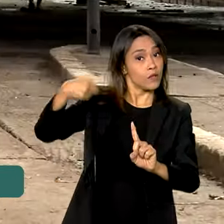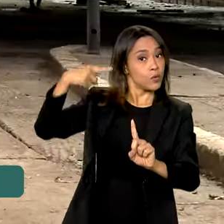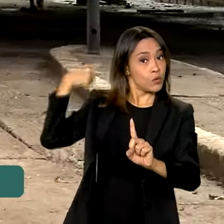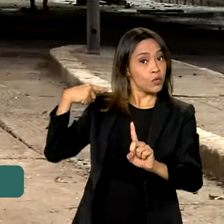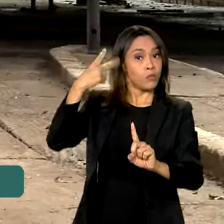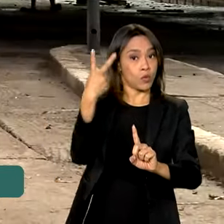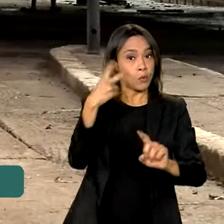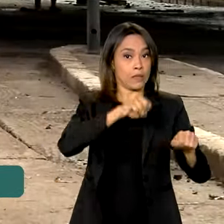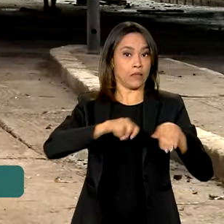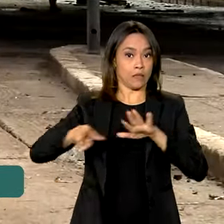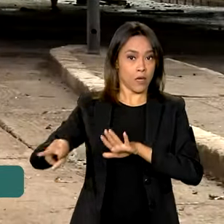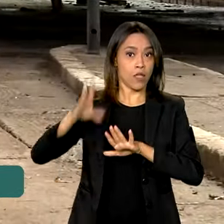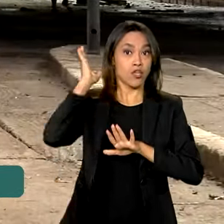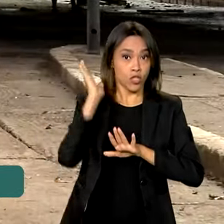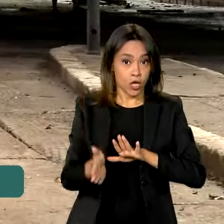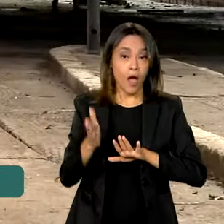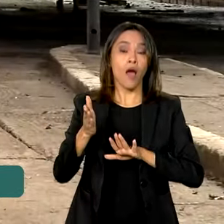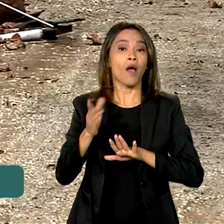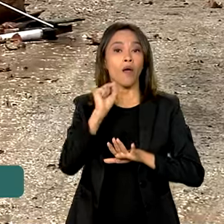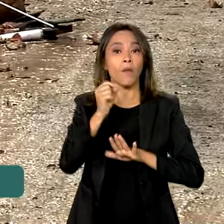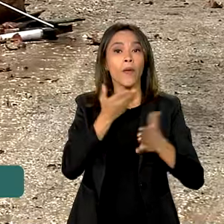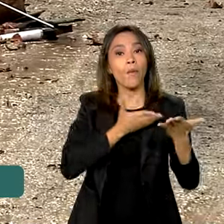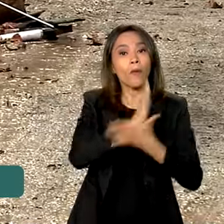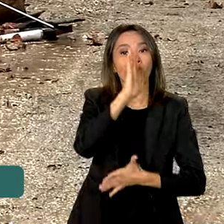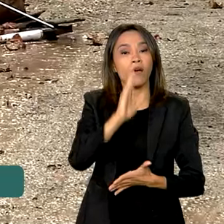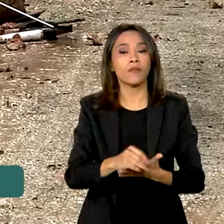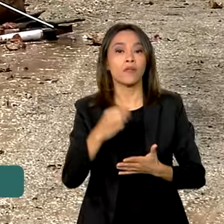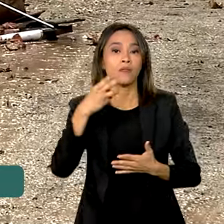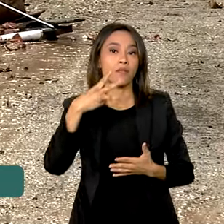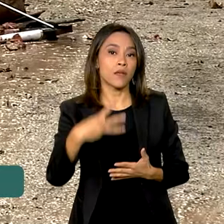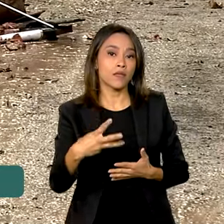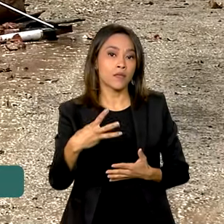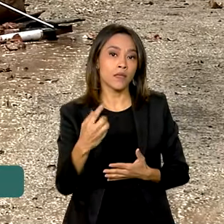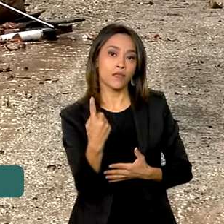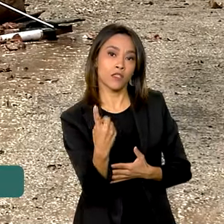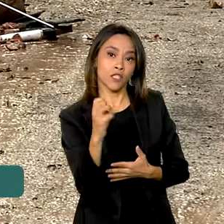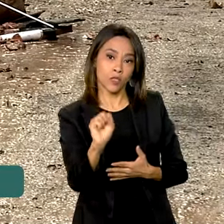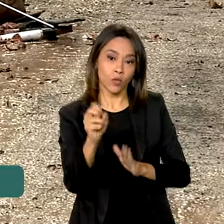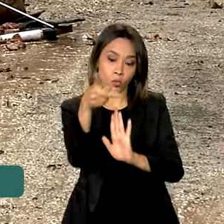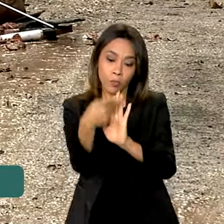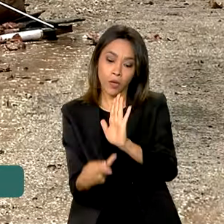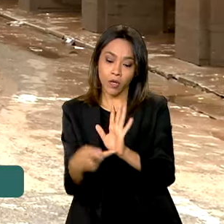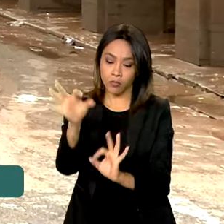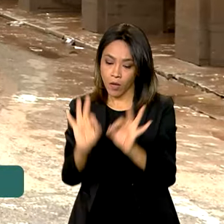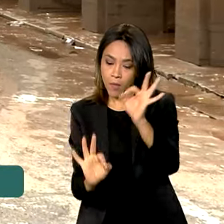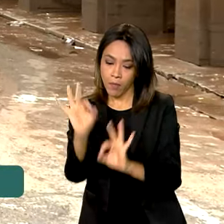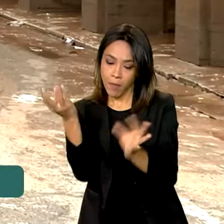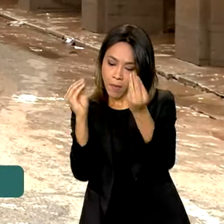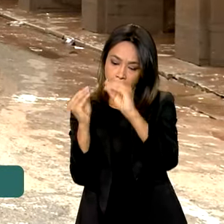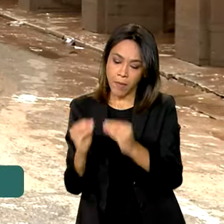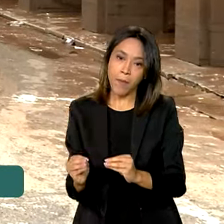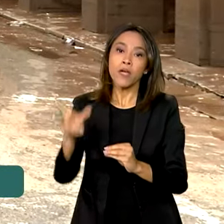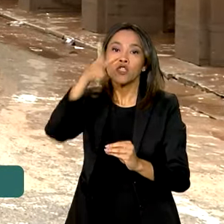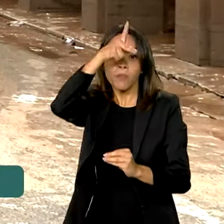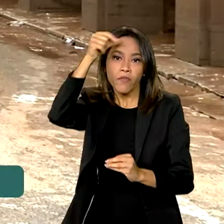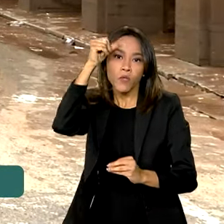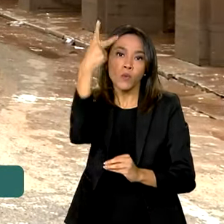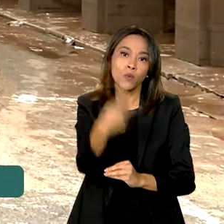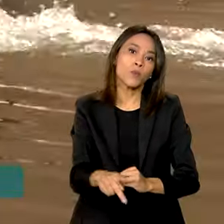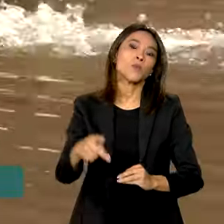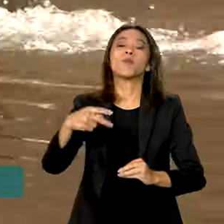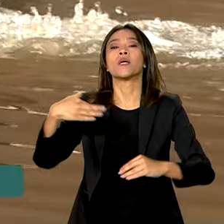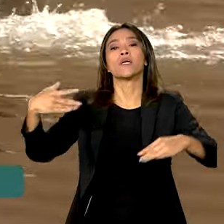2 semanas foram aprovados 318 planos de trabalho de prefeituras